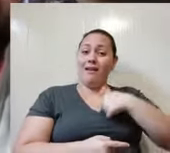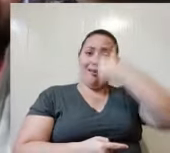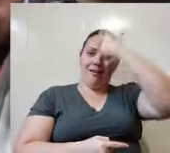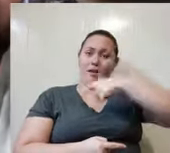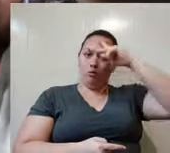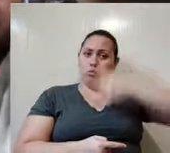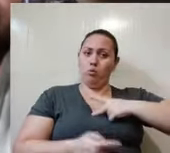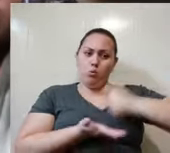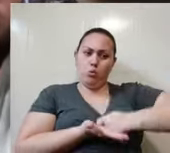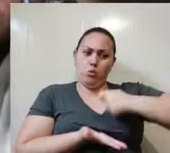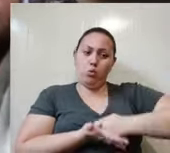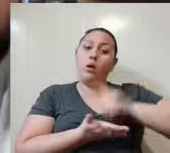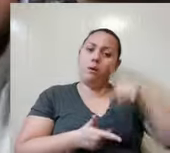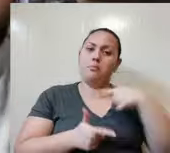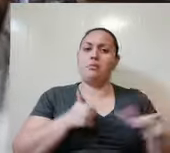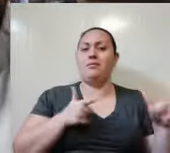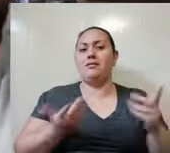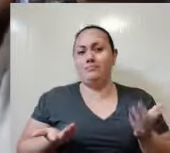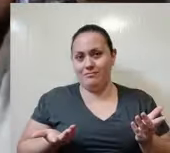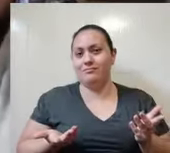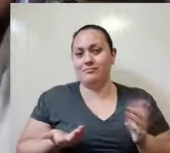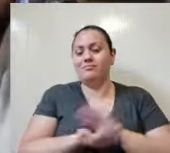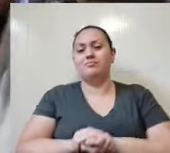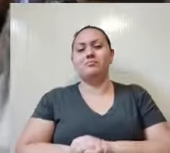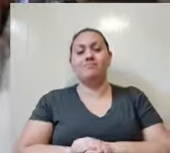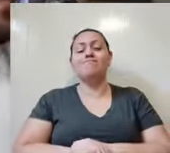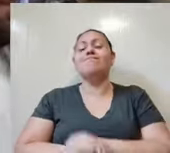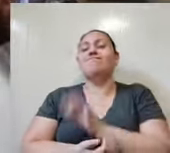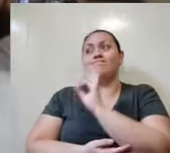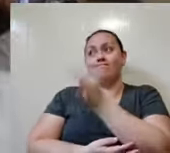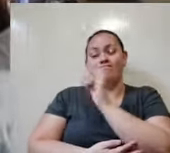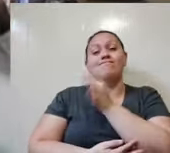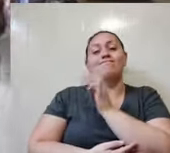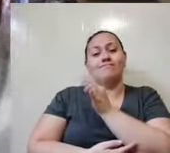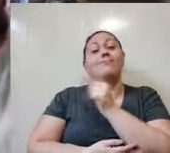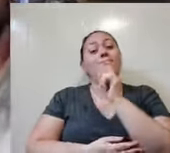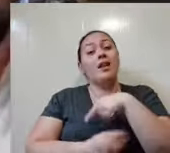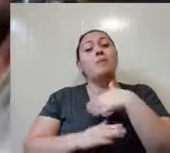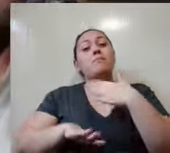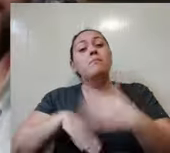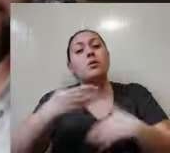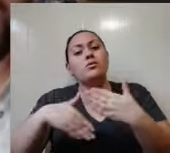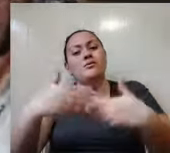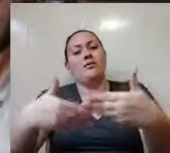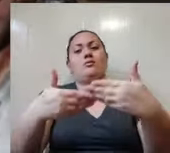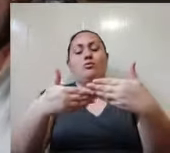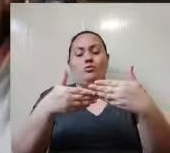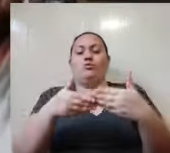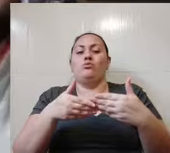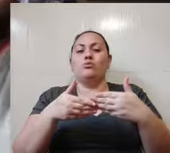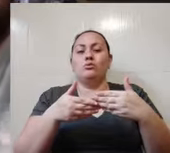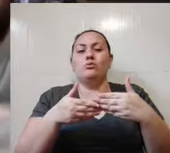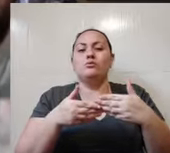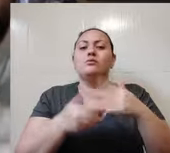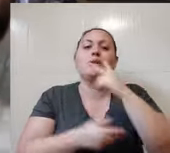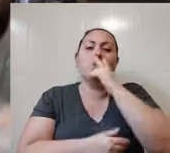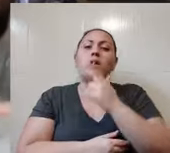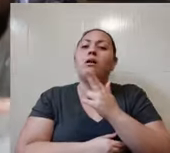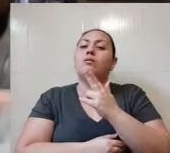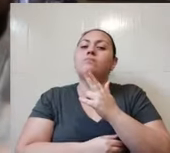autocobrança. Exatamente. E querendo ou não, acaba sendo um processo no qual